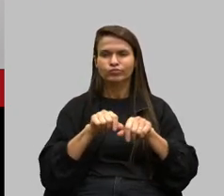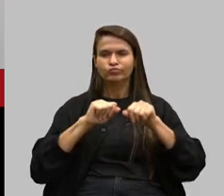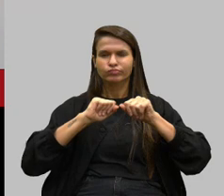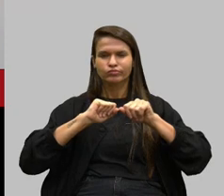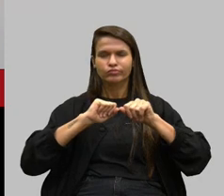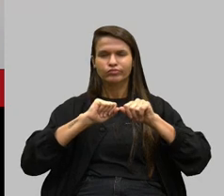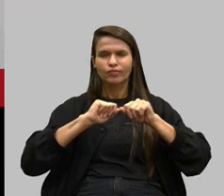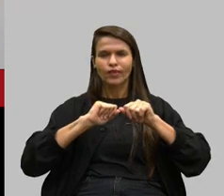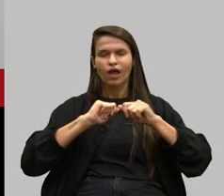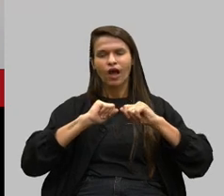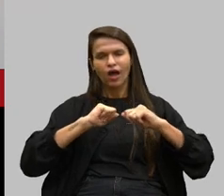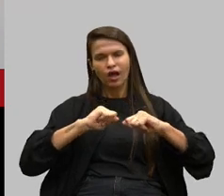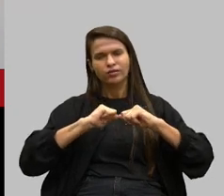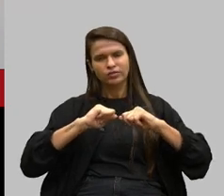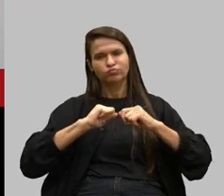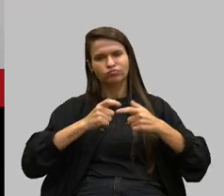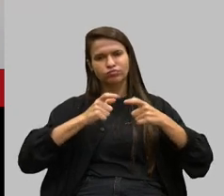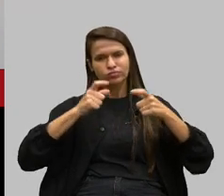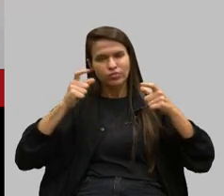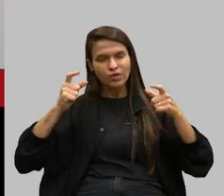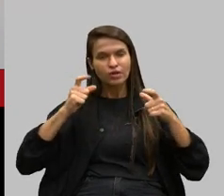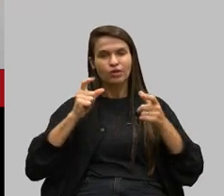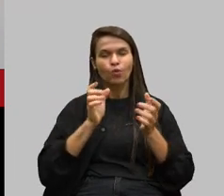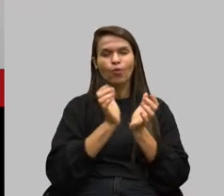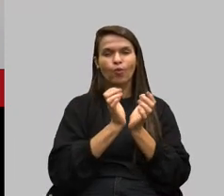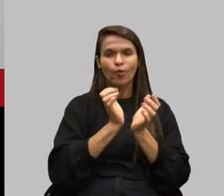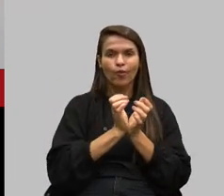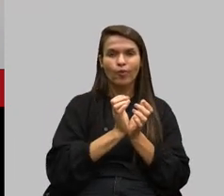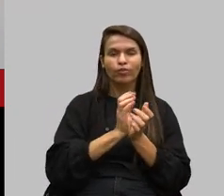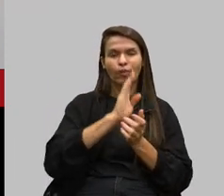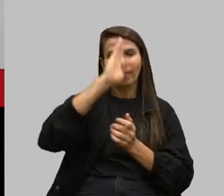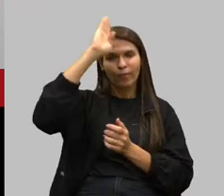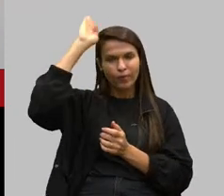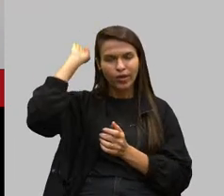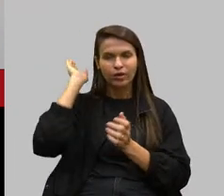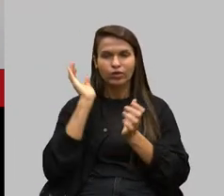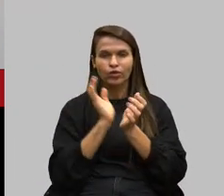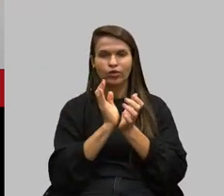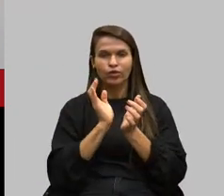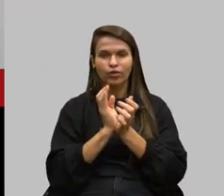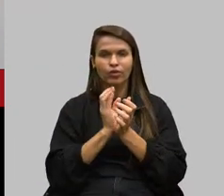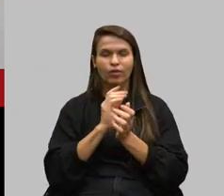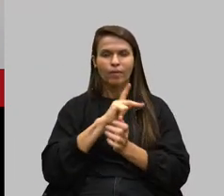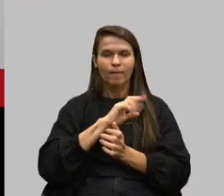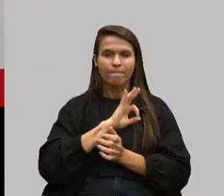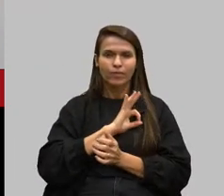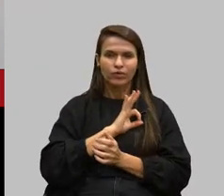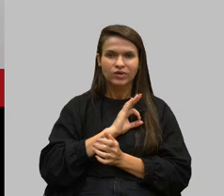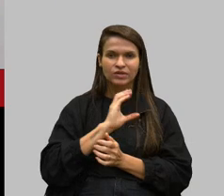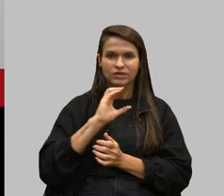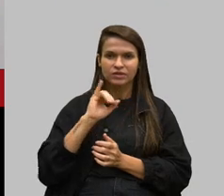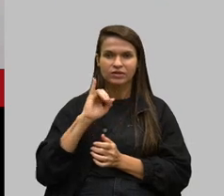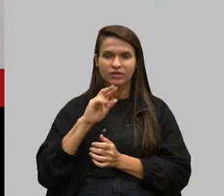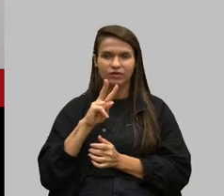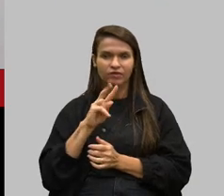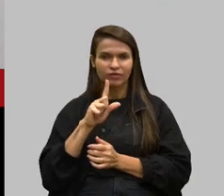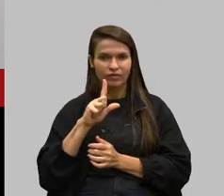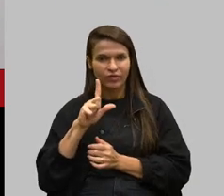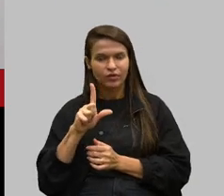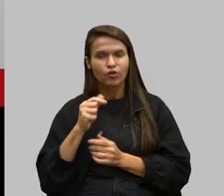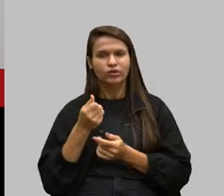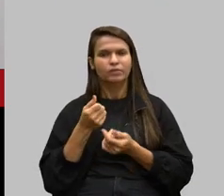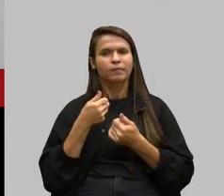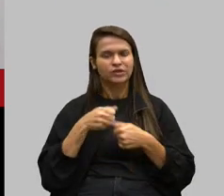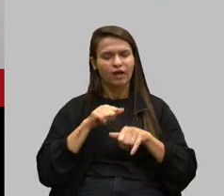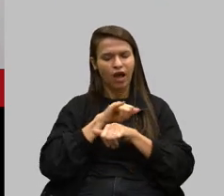polícia civil o corpo de bombeiro sempre estão trabalhando com a gente pra gente fazer campanhas mesmo que menores de incentivo a denúncia